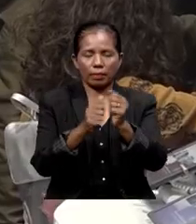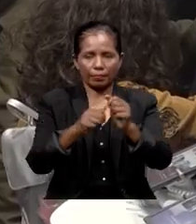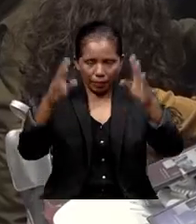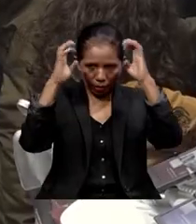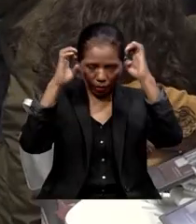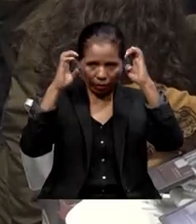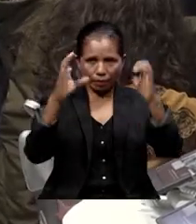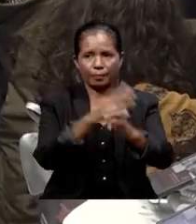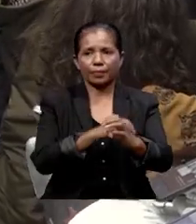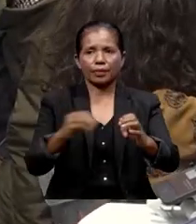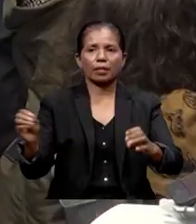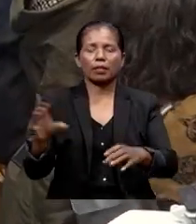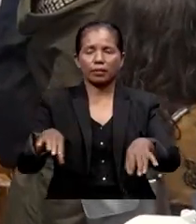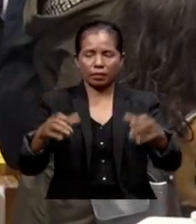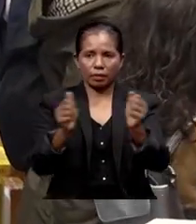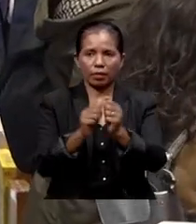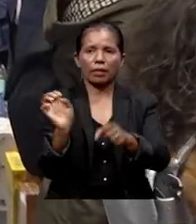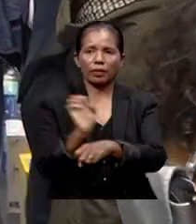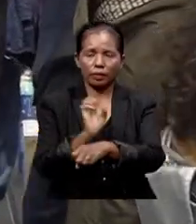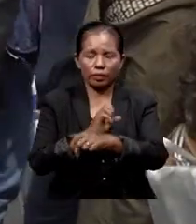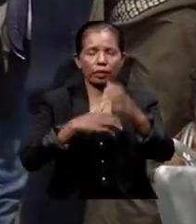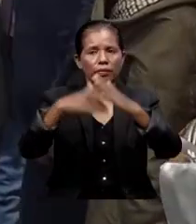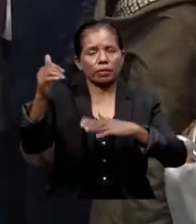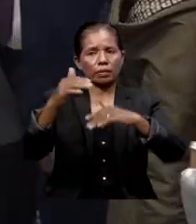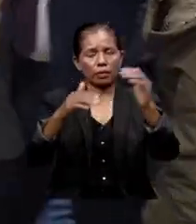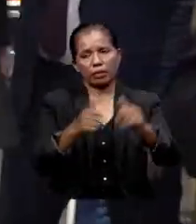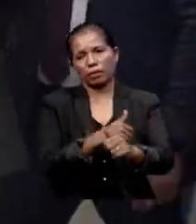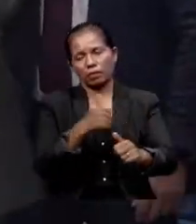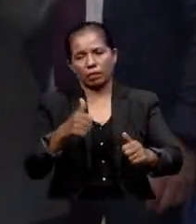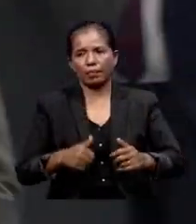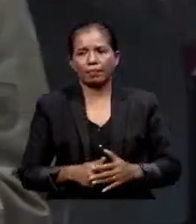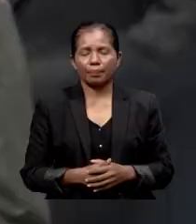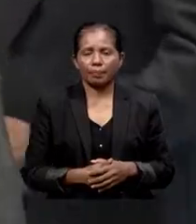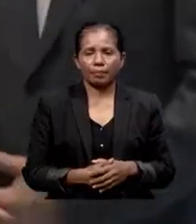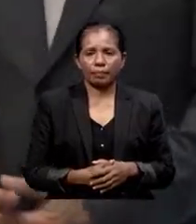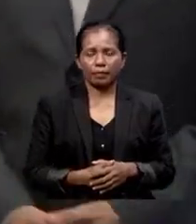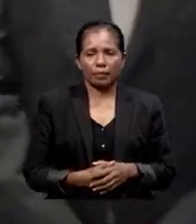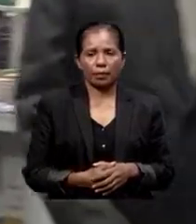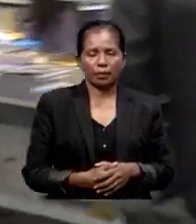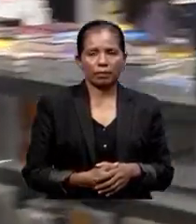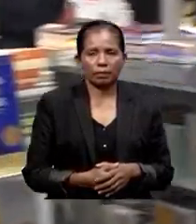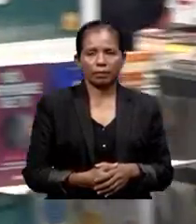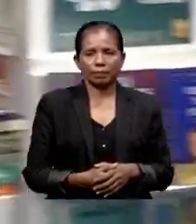educação, capacitação de recurso humano, economia, infraestrutura no selo tan. Agostinho da Costa, Diamen.